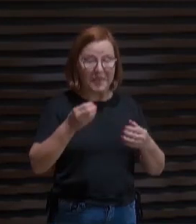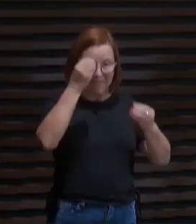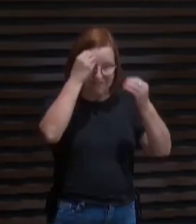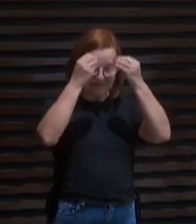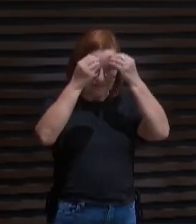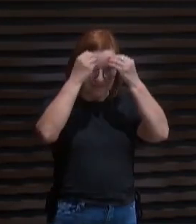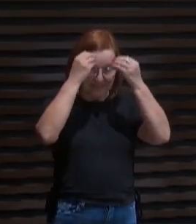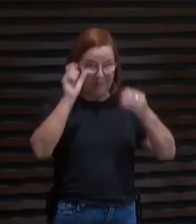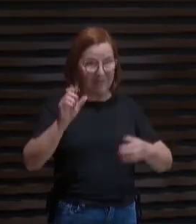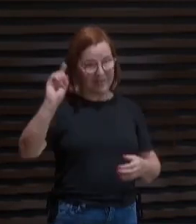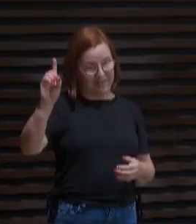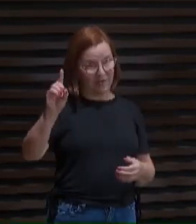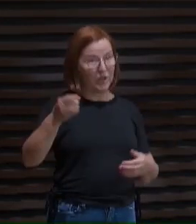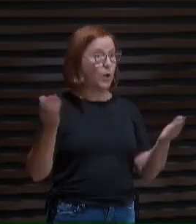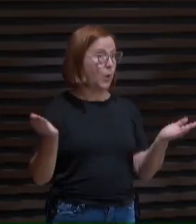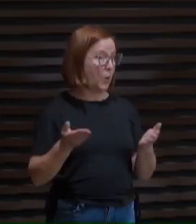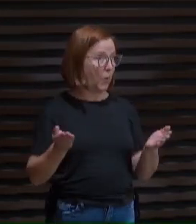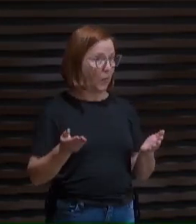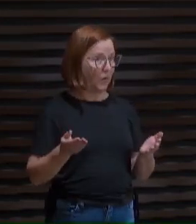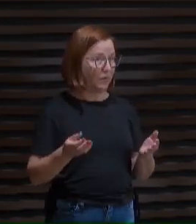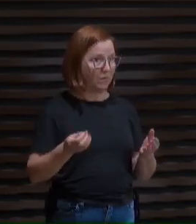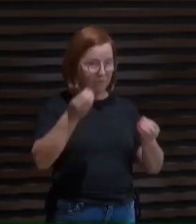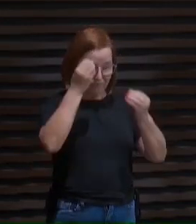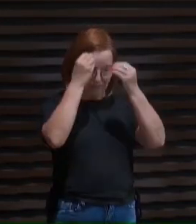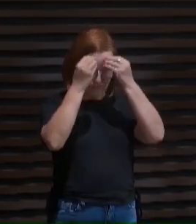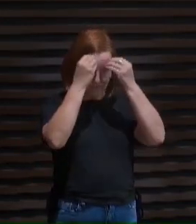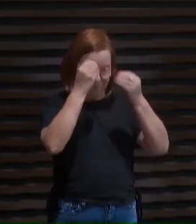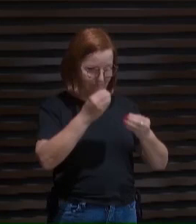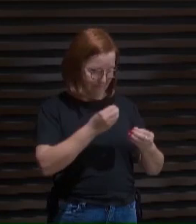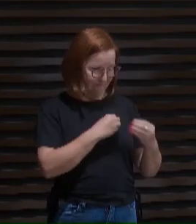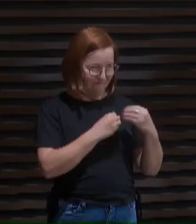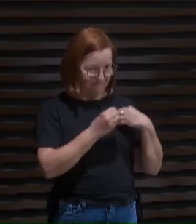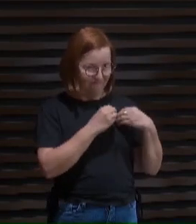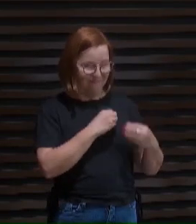tempo é hoje. De armazenar a palavra no nosso coração.